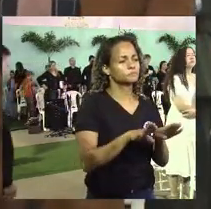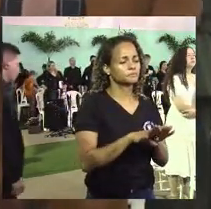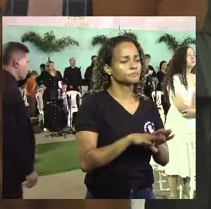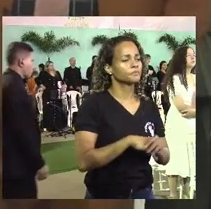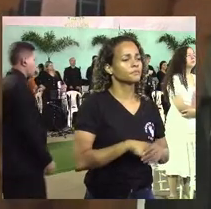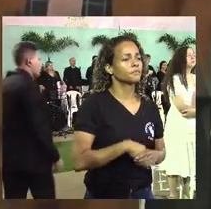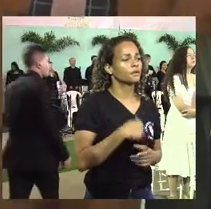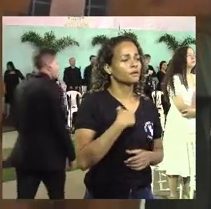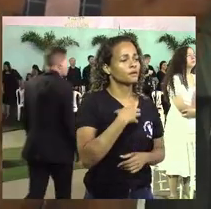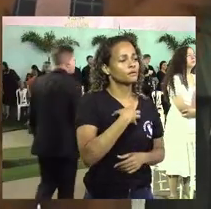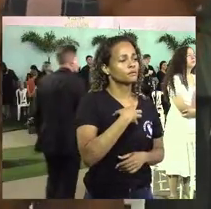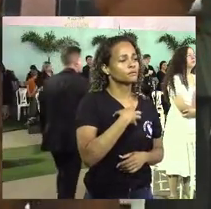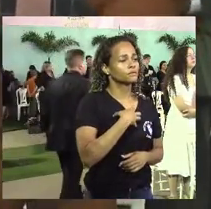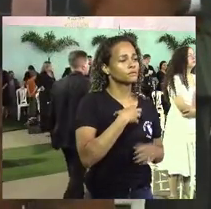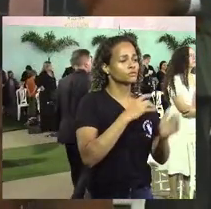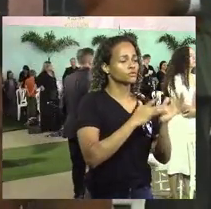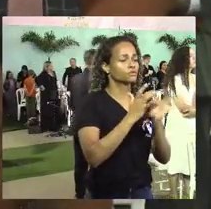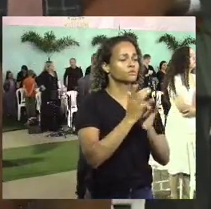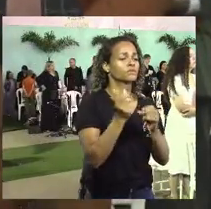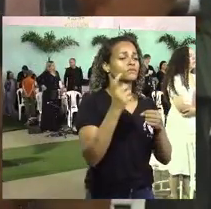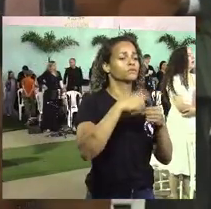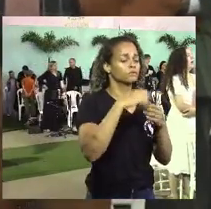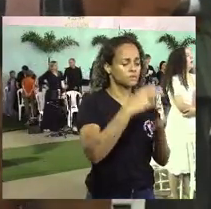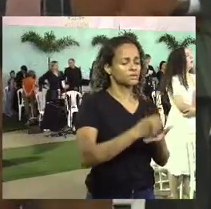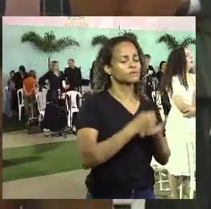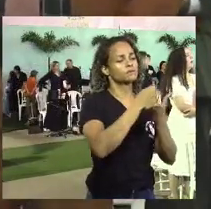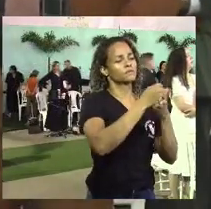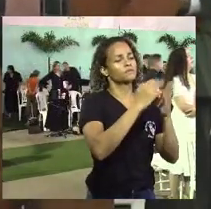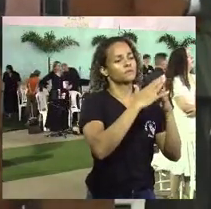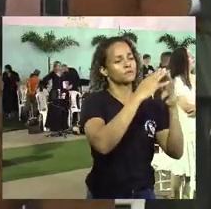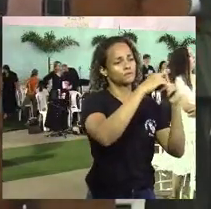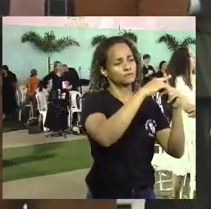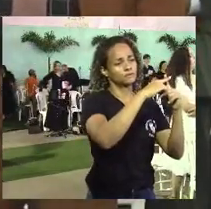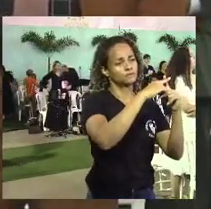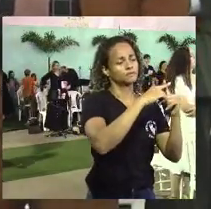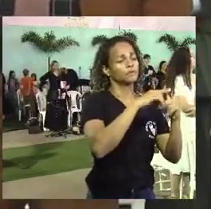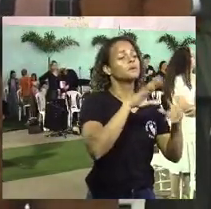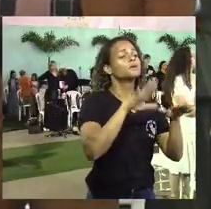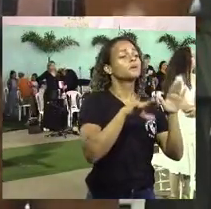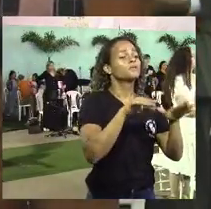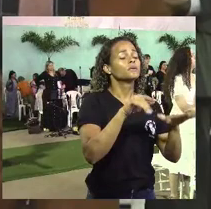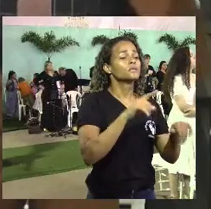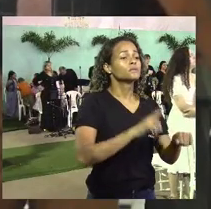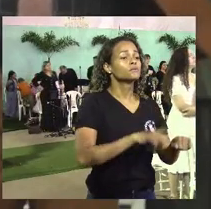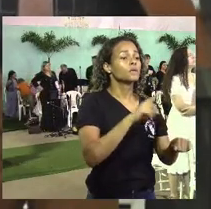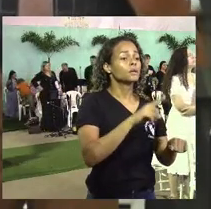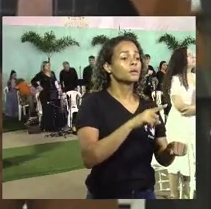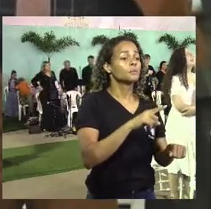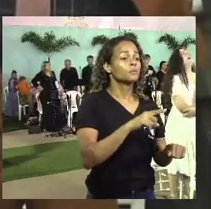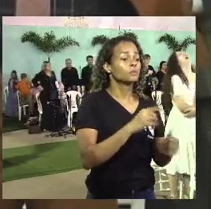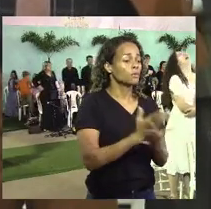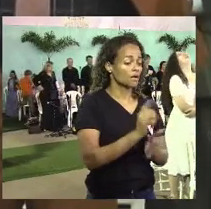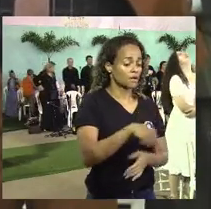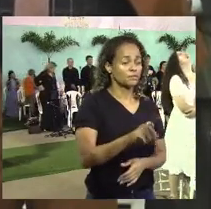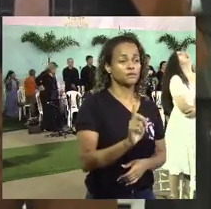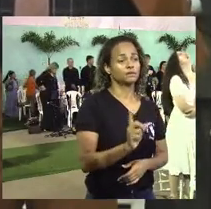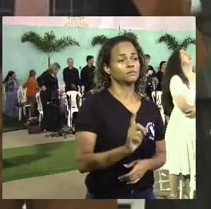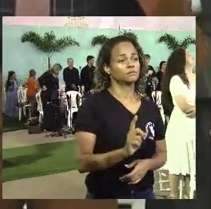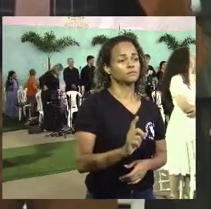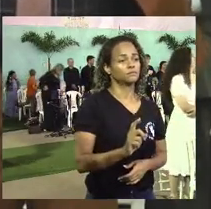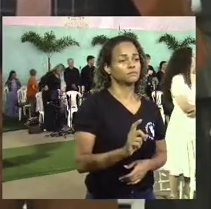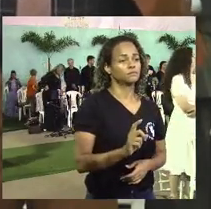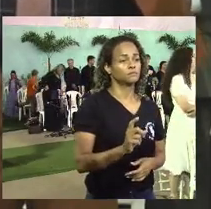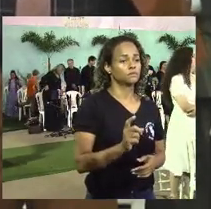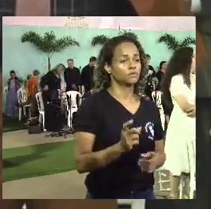eu sinto que Jesus está voltando para buscar sua igreja talvez não dê tempo terminar o culto hoje jesus